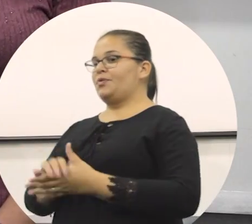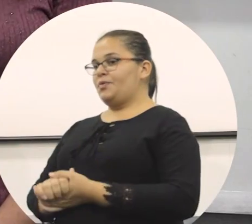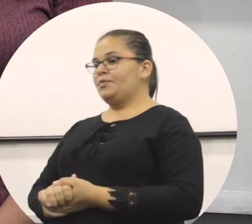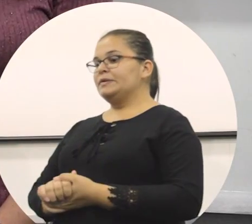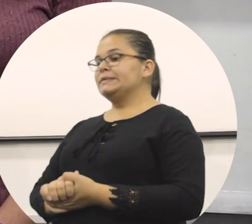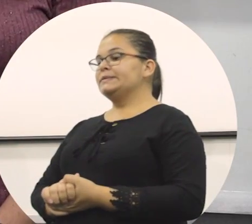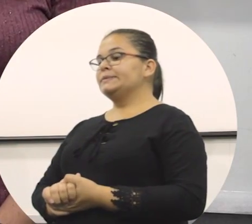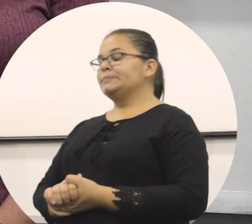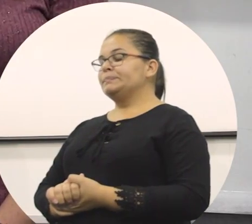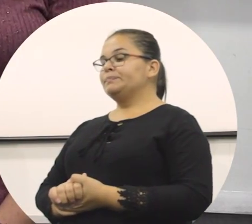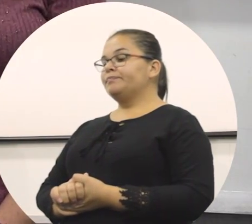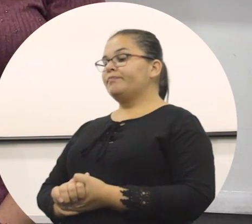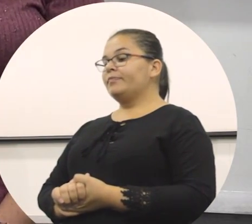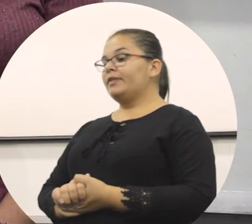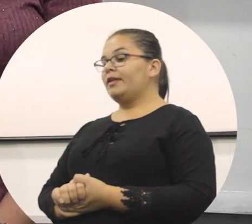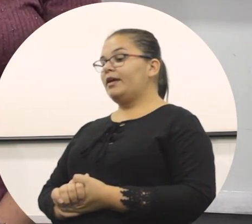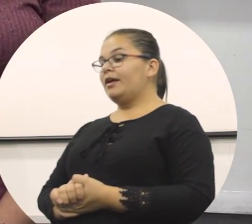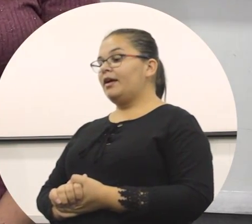são,